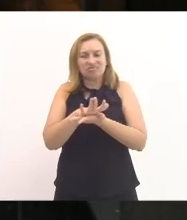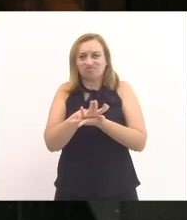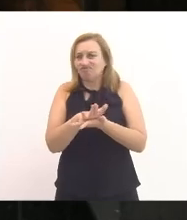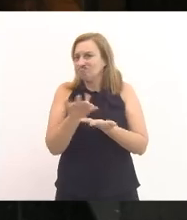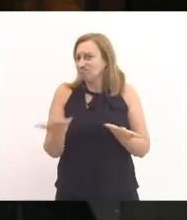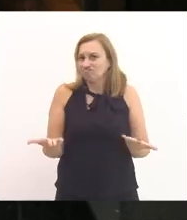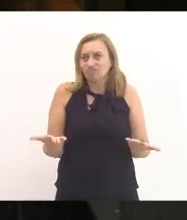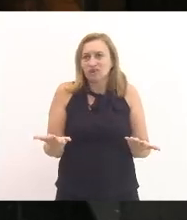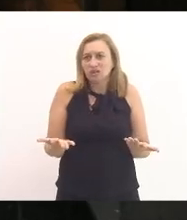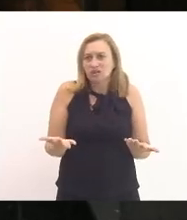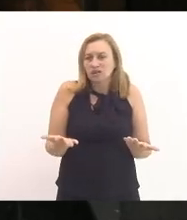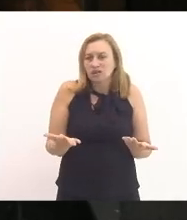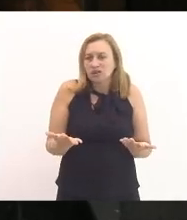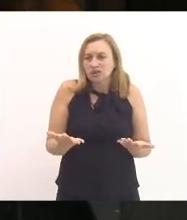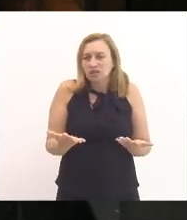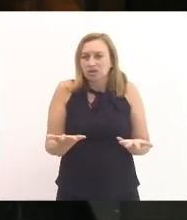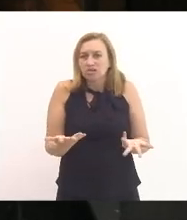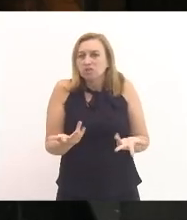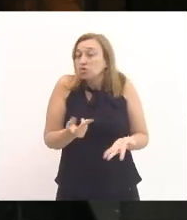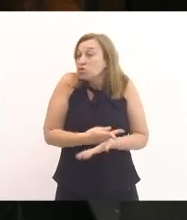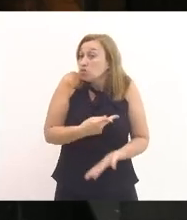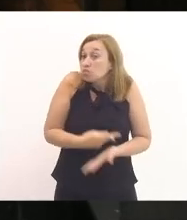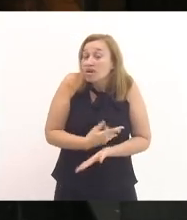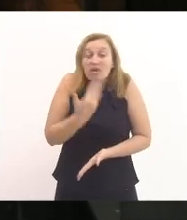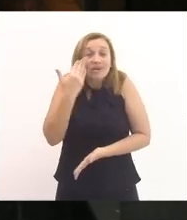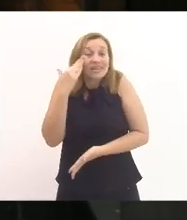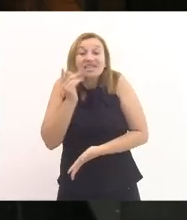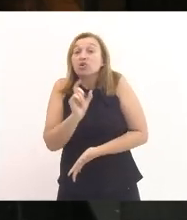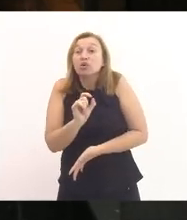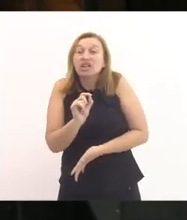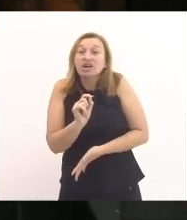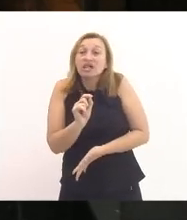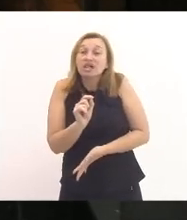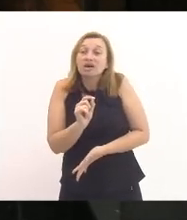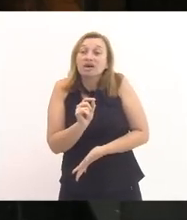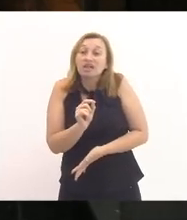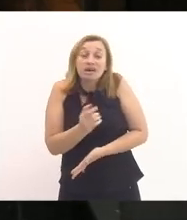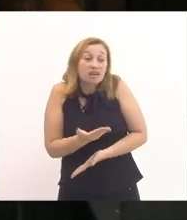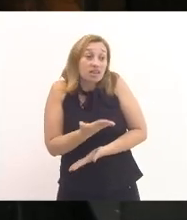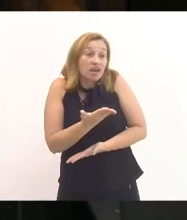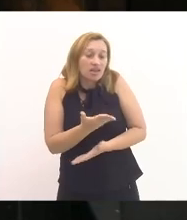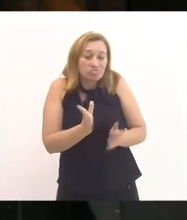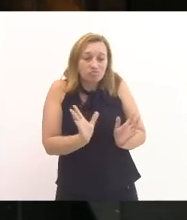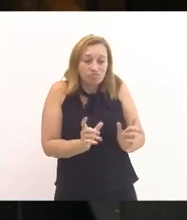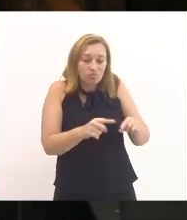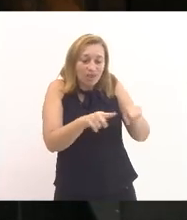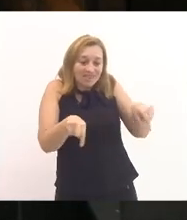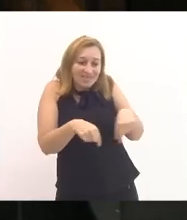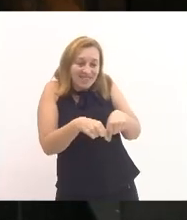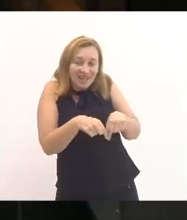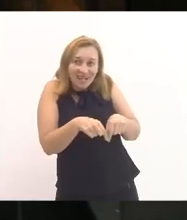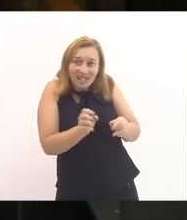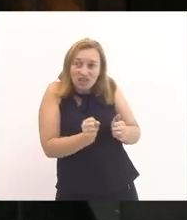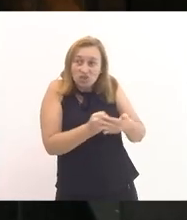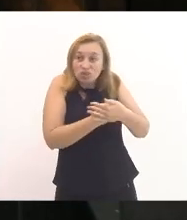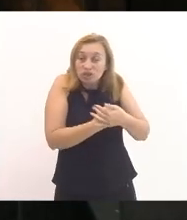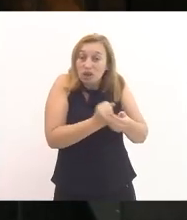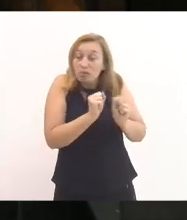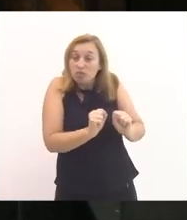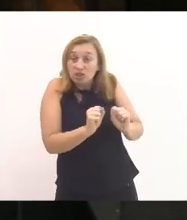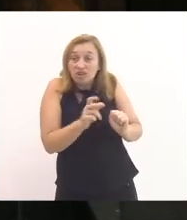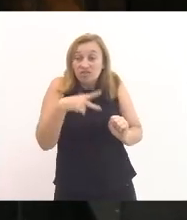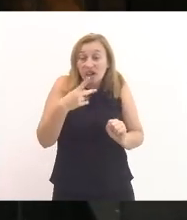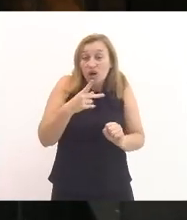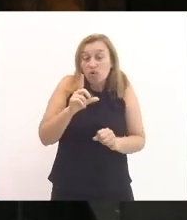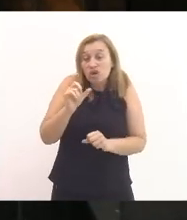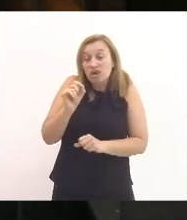ninguém fruto de uma prepotência entendendo que eles numa sala secreta poderiam dizer o que é melhor